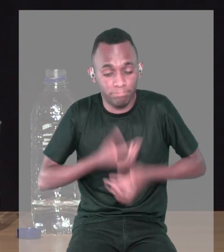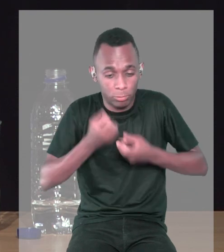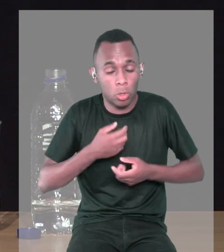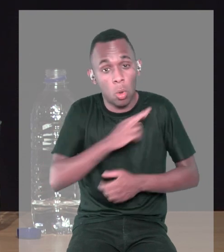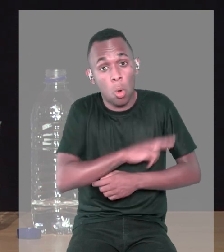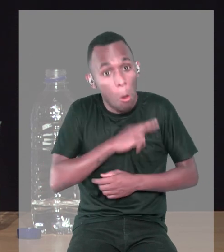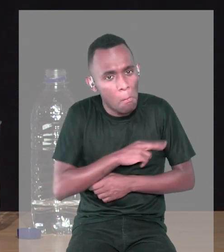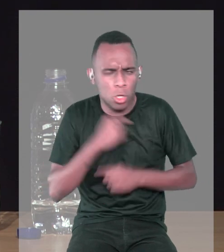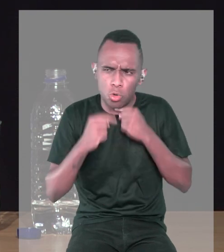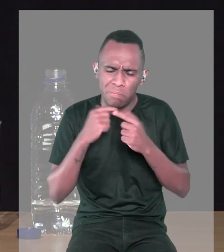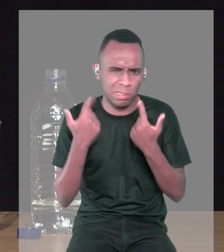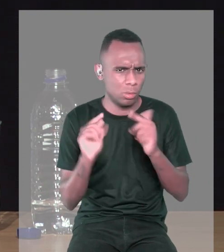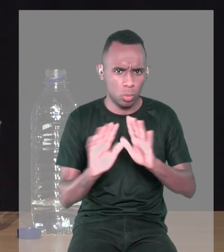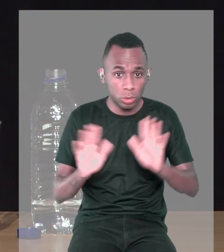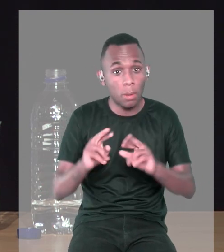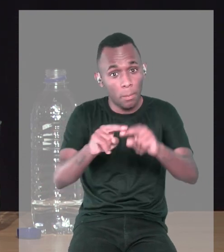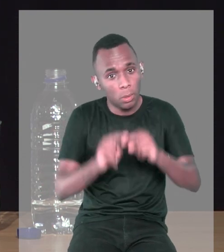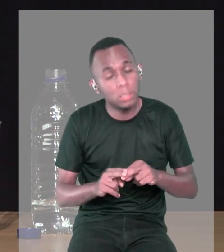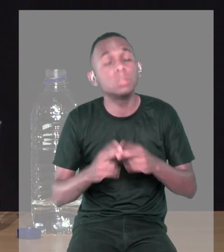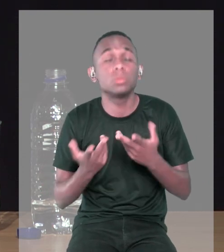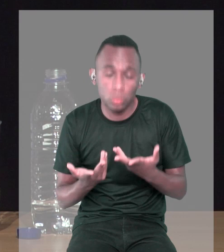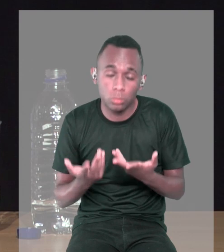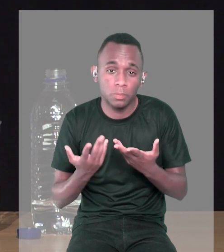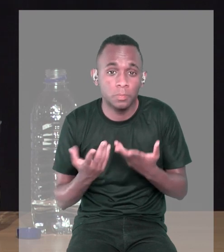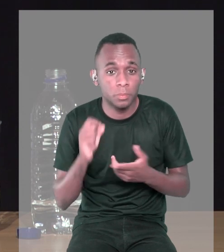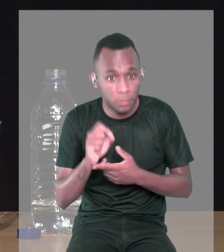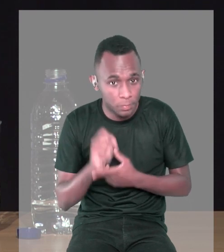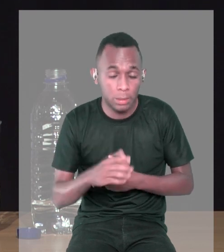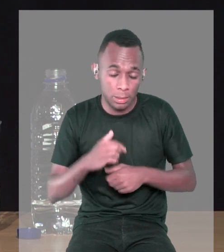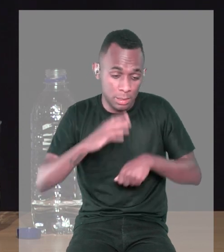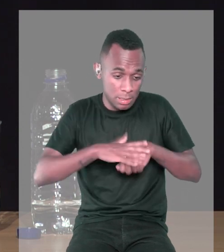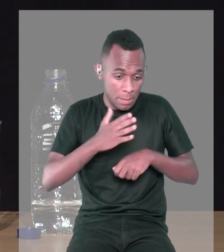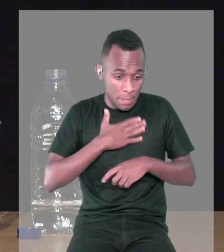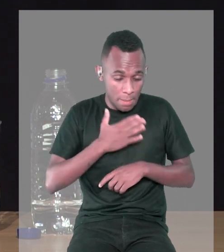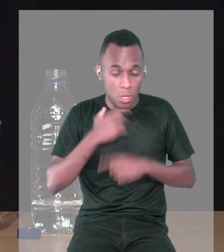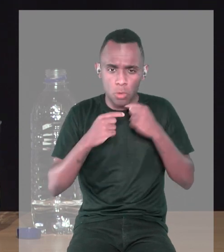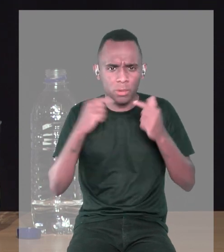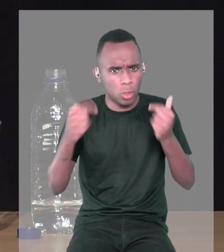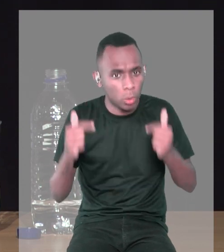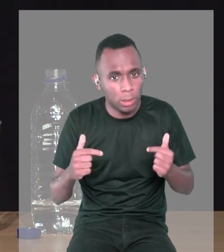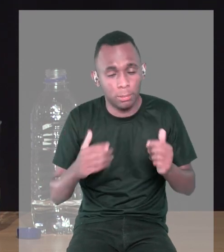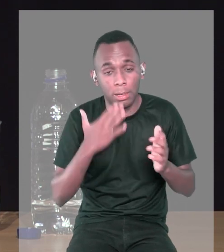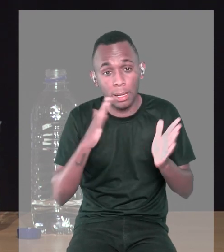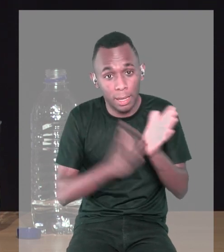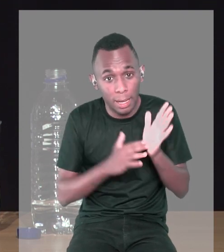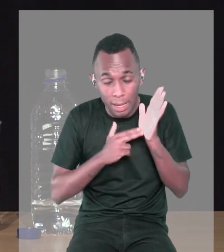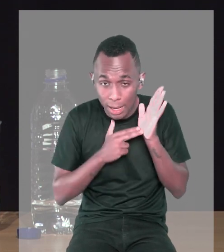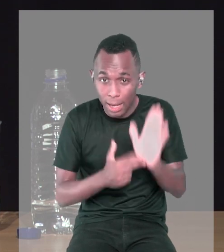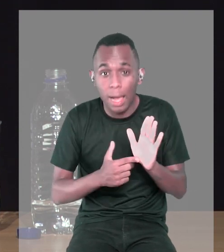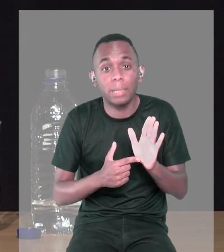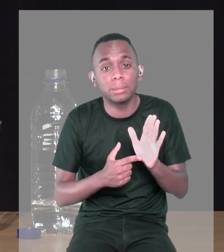mim, não há a menor dúvida, que Carta de André Gross é um belíssimo